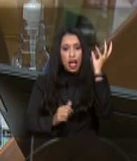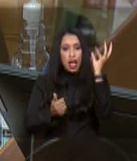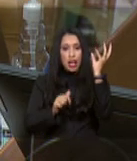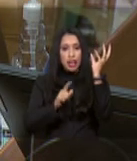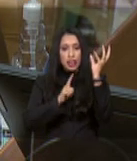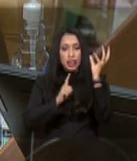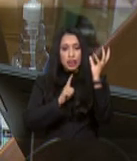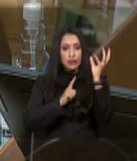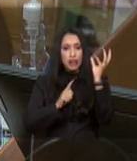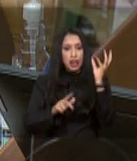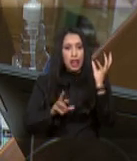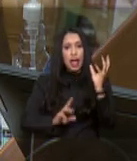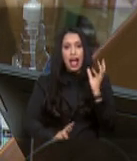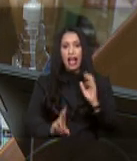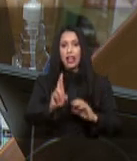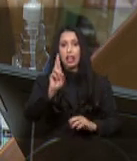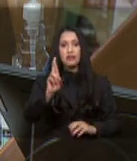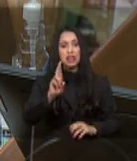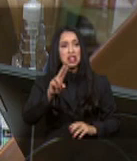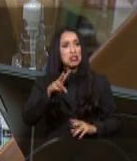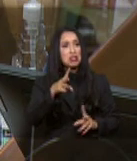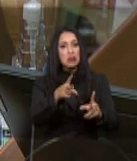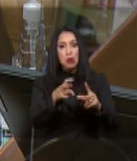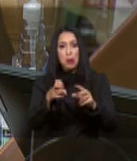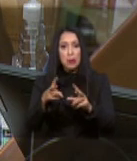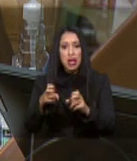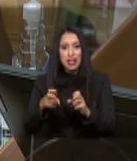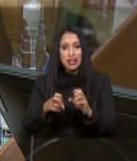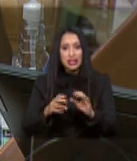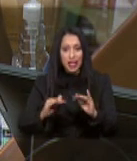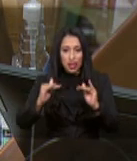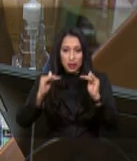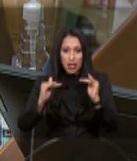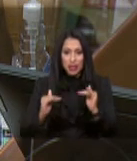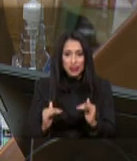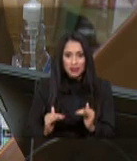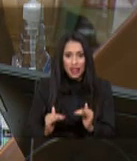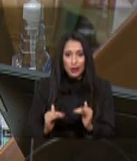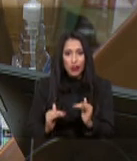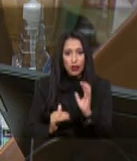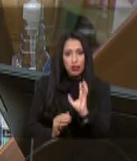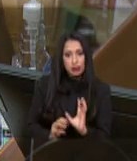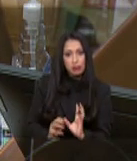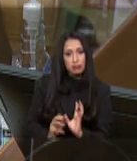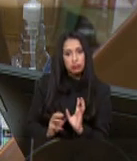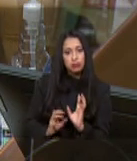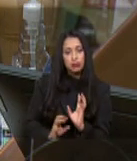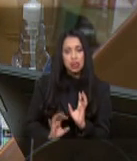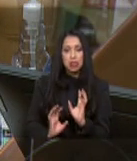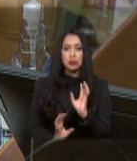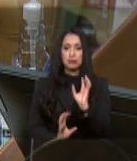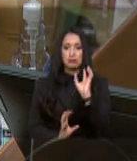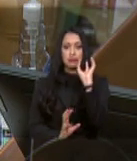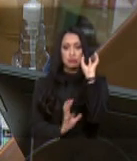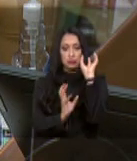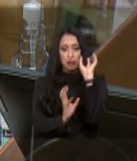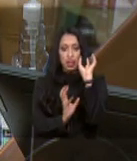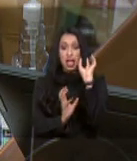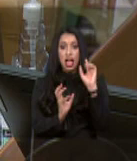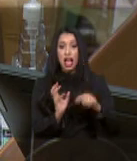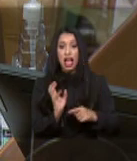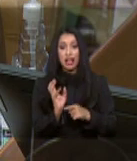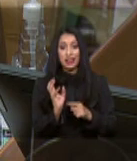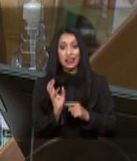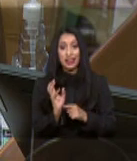de georreferenciamento não atingem essa parte de baixo. Supremo julga processos que tratam da proteção da Amazônia e o enfrentamento das